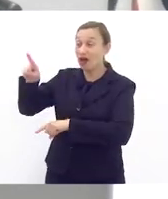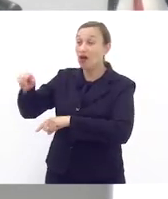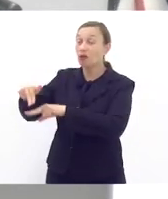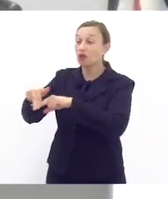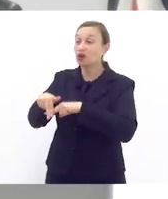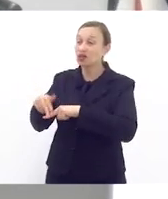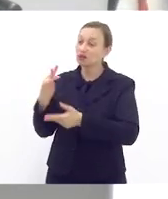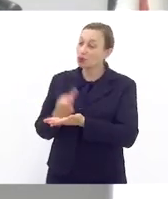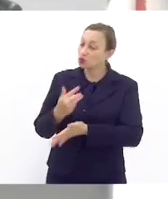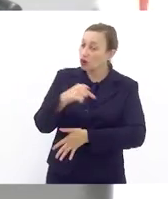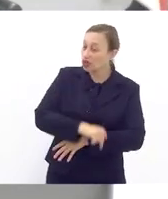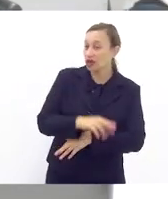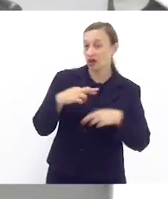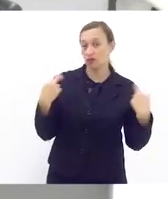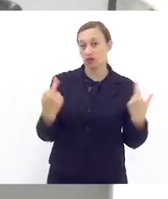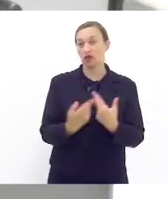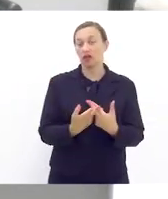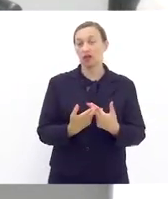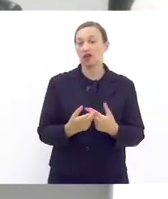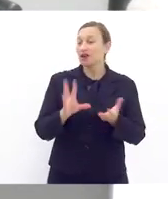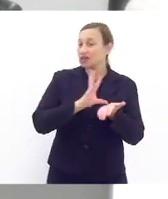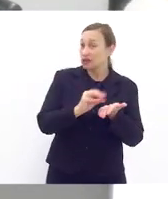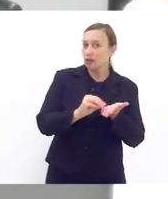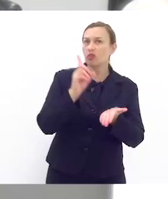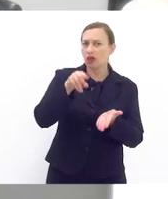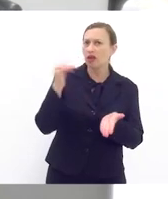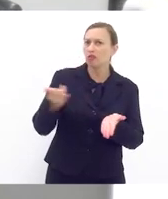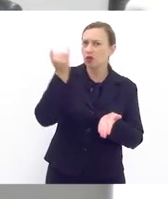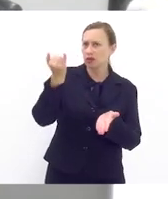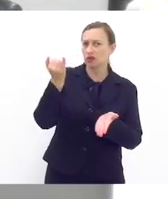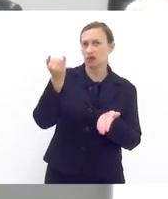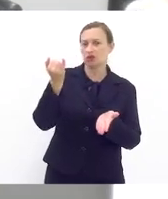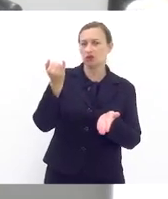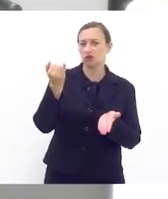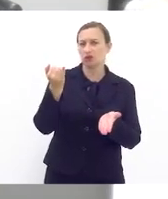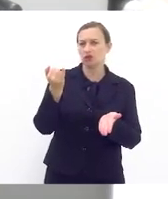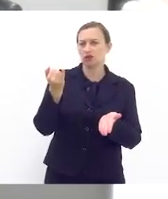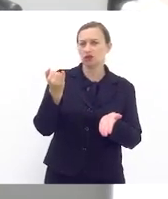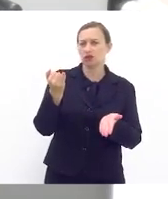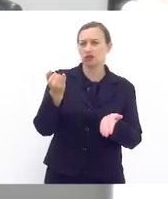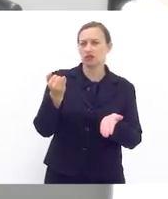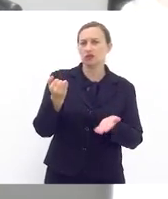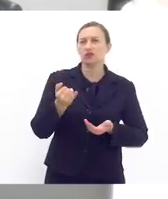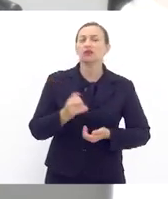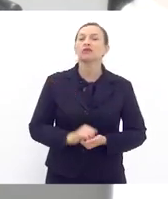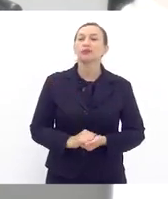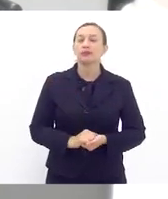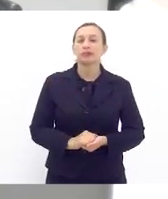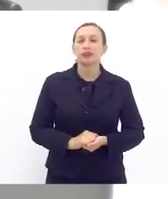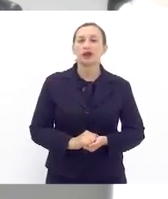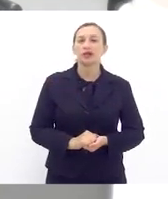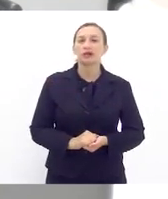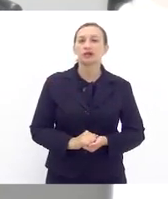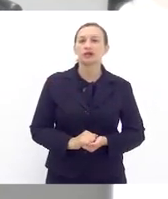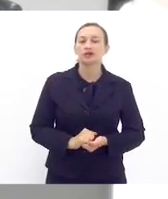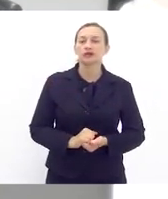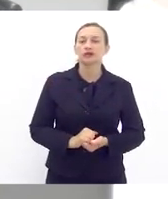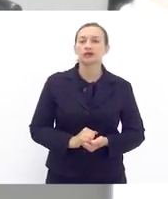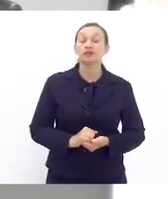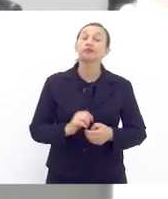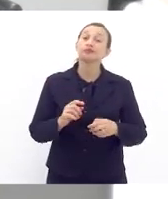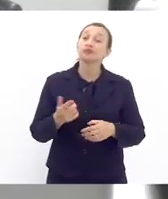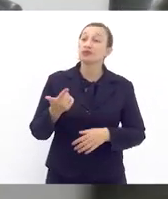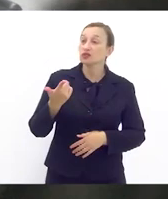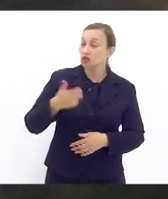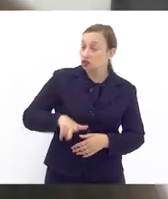ausência dela aqui que é essa pauta para ela é muito importante e muito significativa é